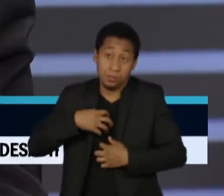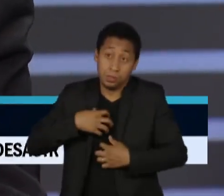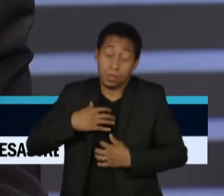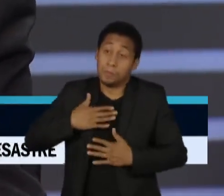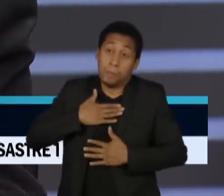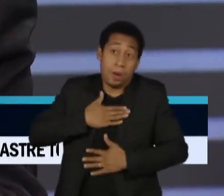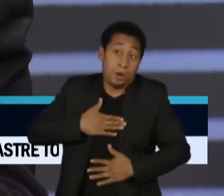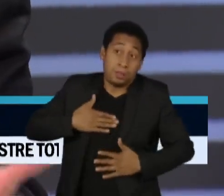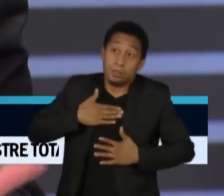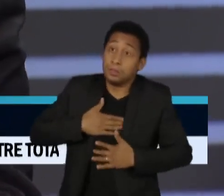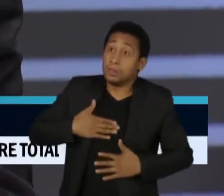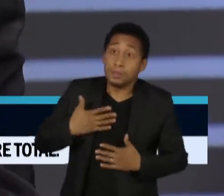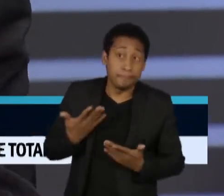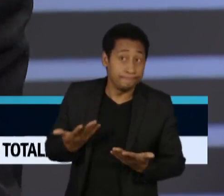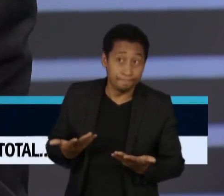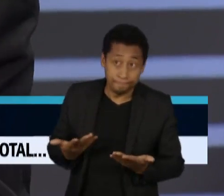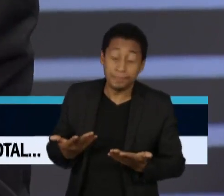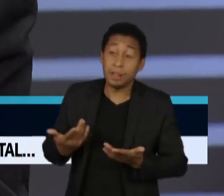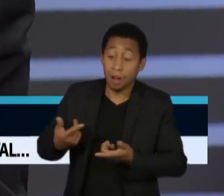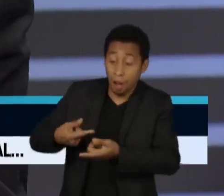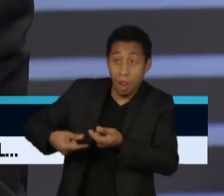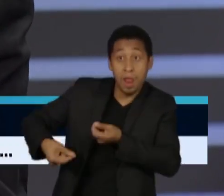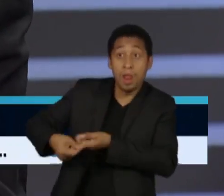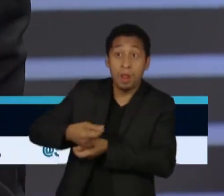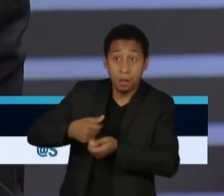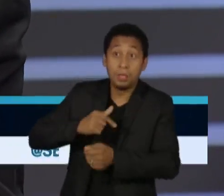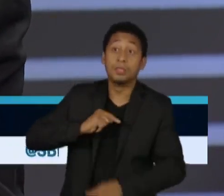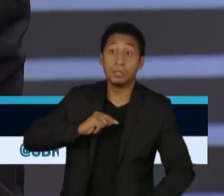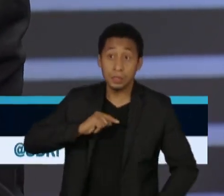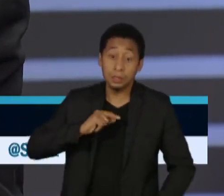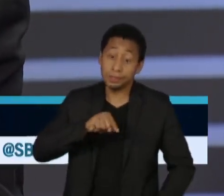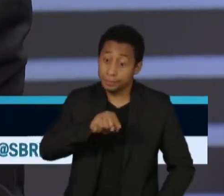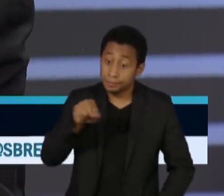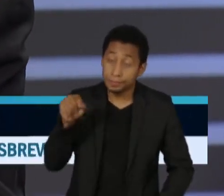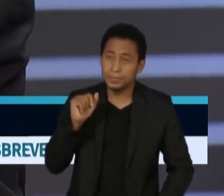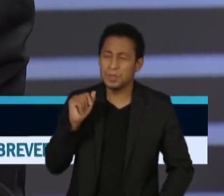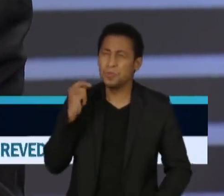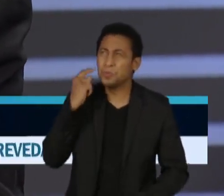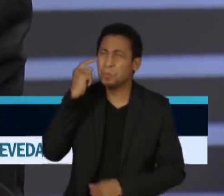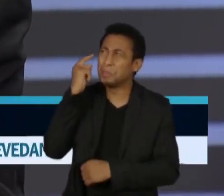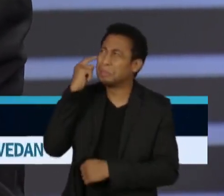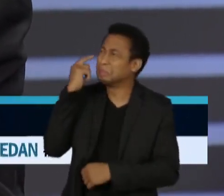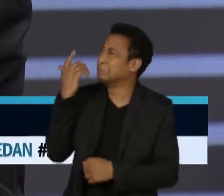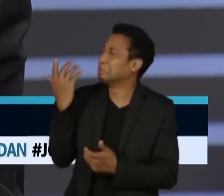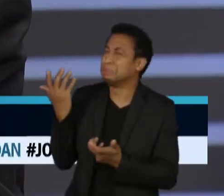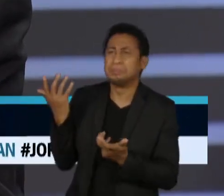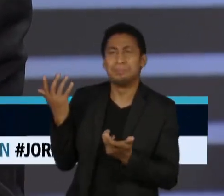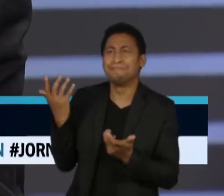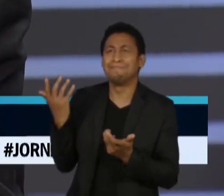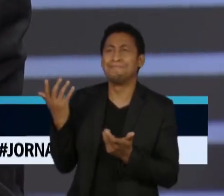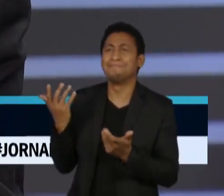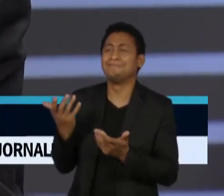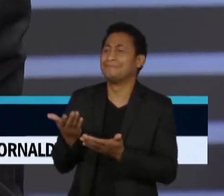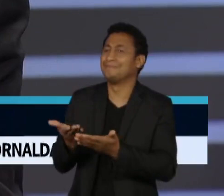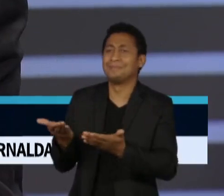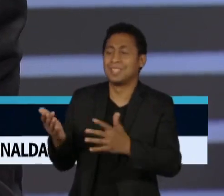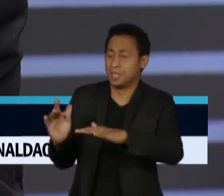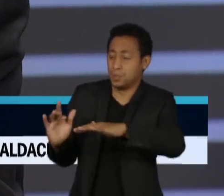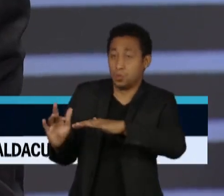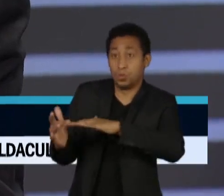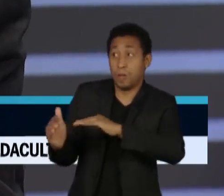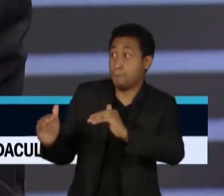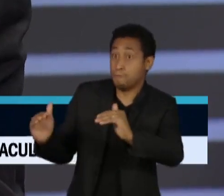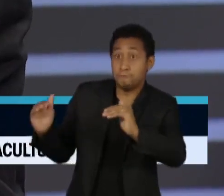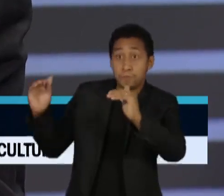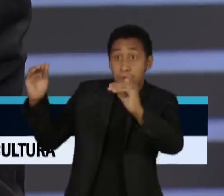pessoas circula muito dinheiro e às vezes fico pensando em que medida é essas grandes essas grandes plataformas